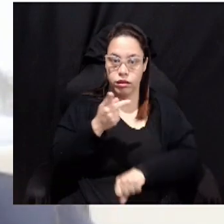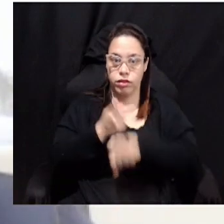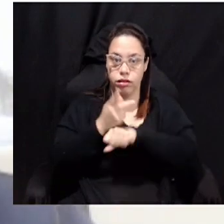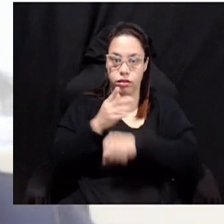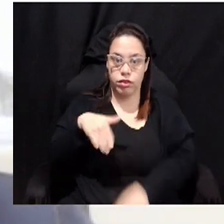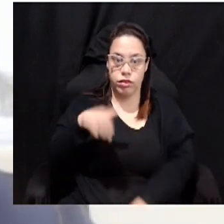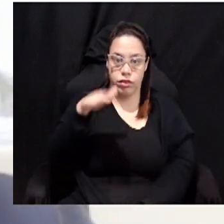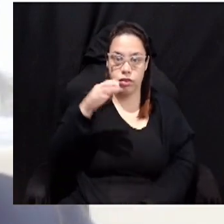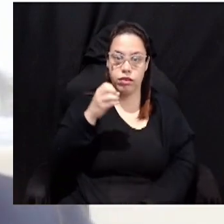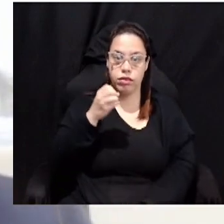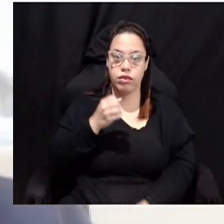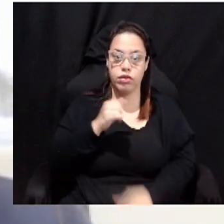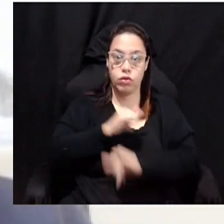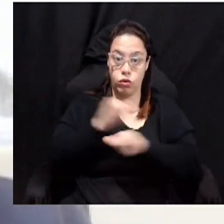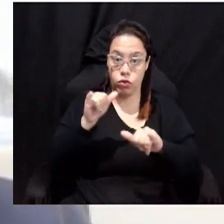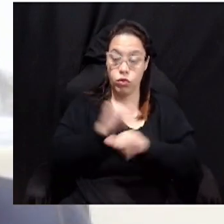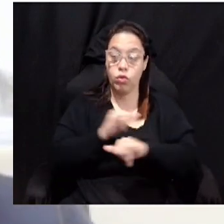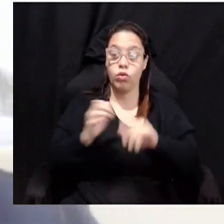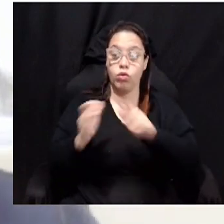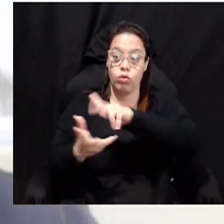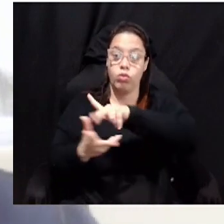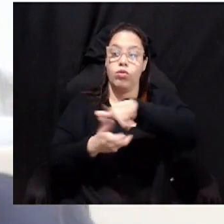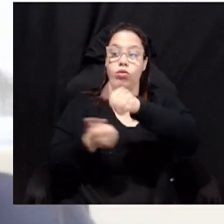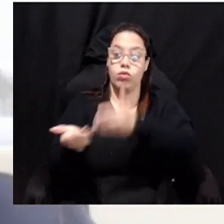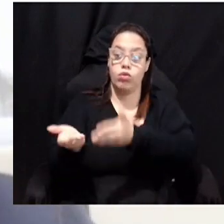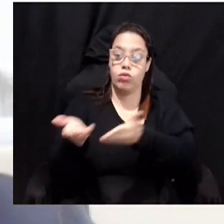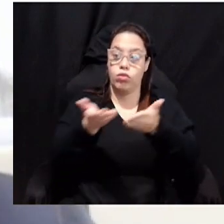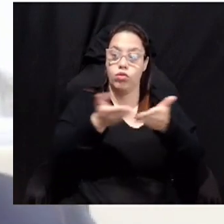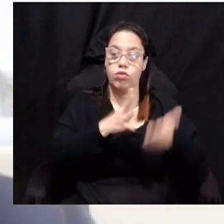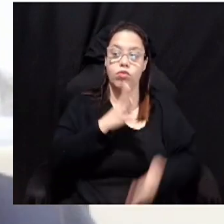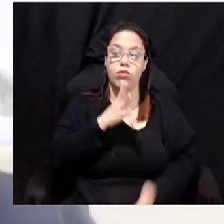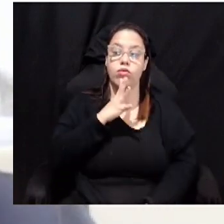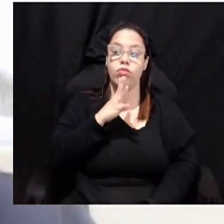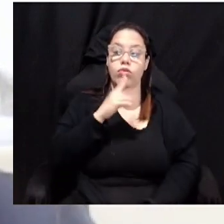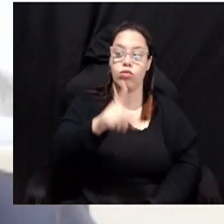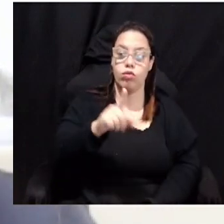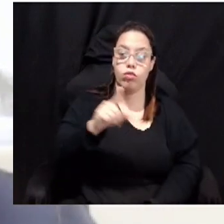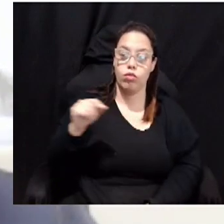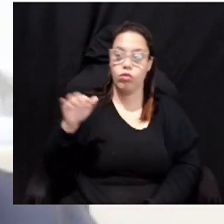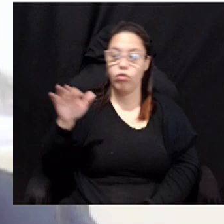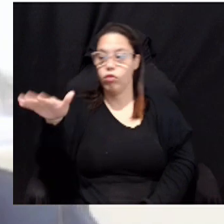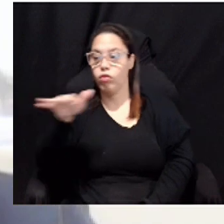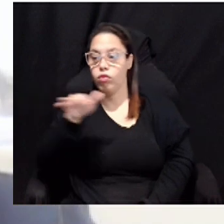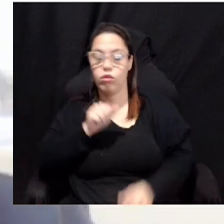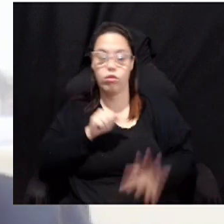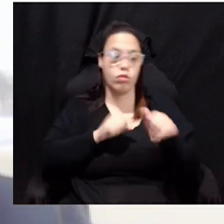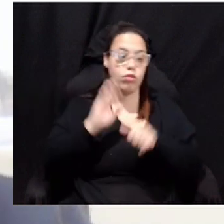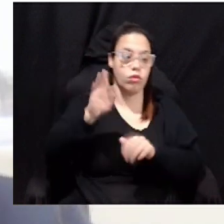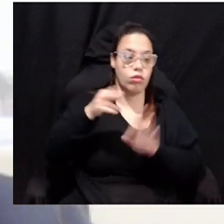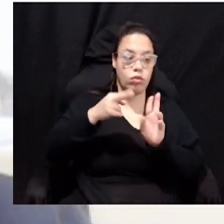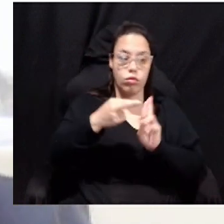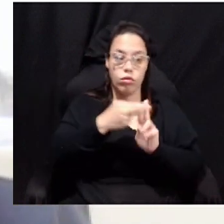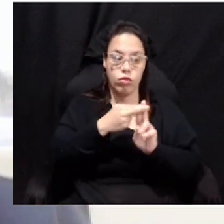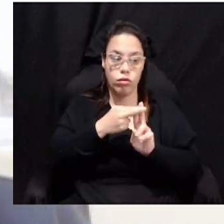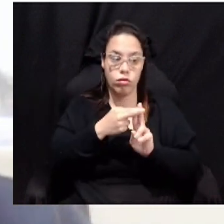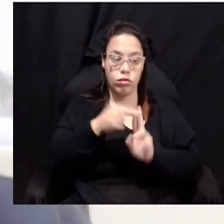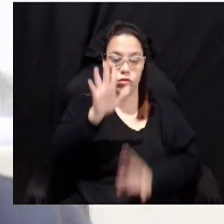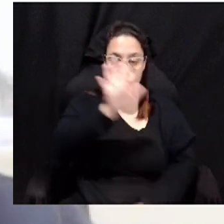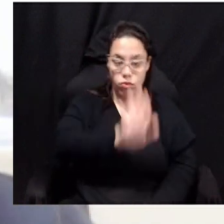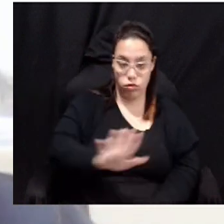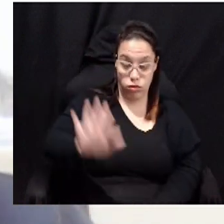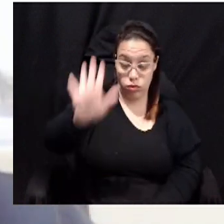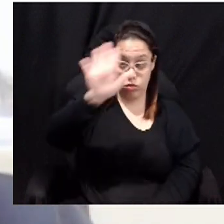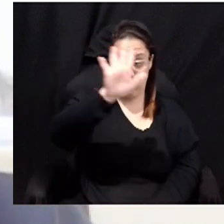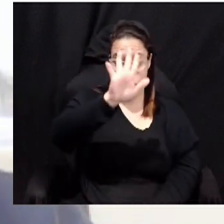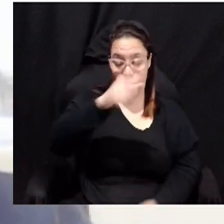benchmark internacional para trazer esse conhecimento de fora, já que já somos referência nacionalmente, então vemos essa necessidade